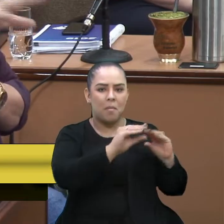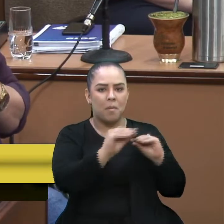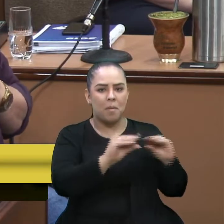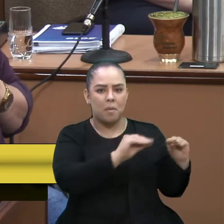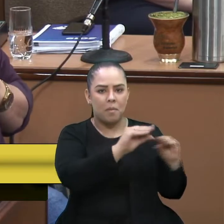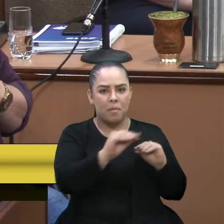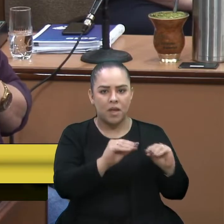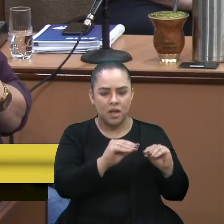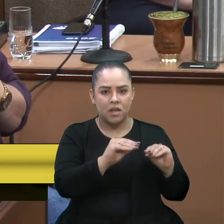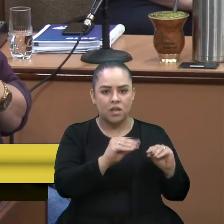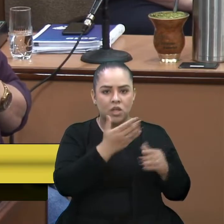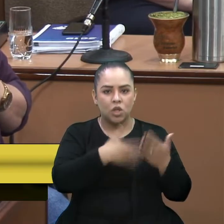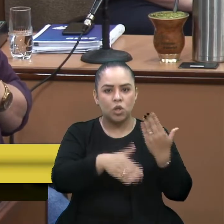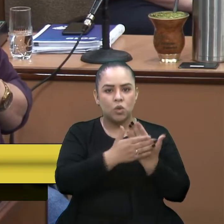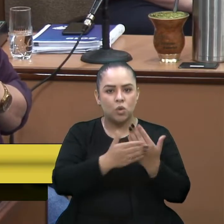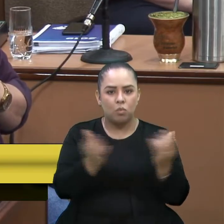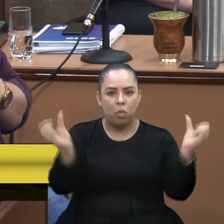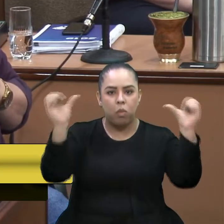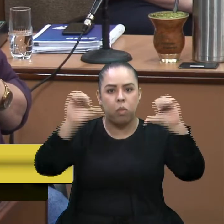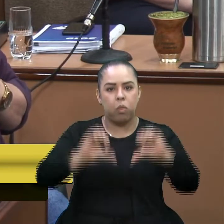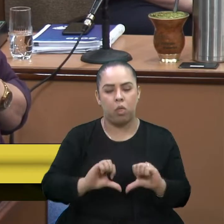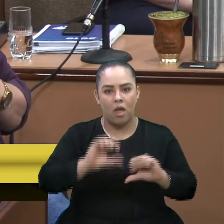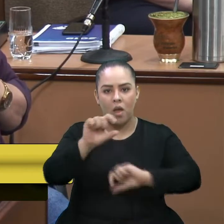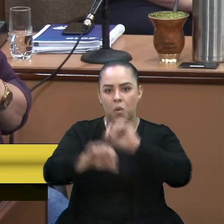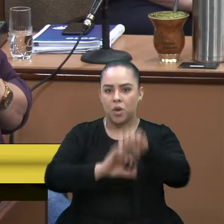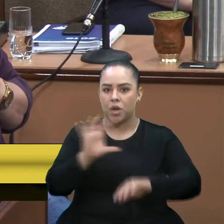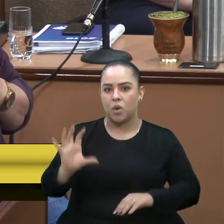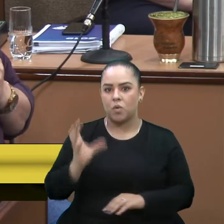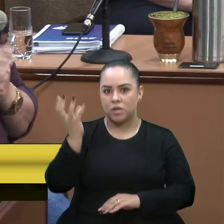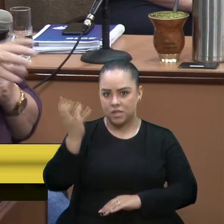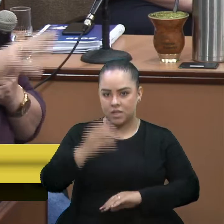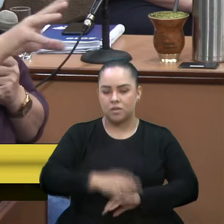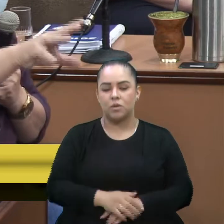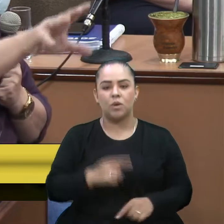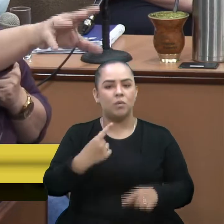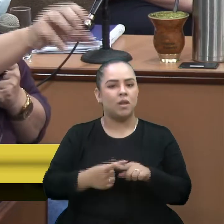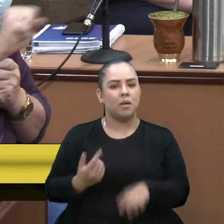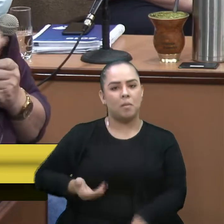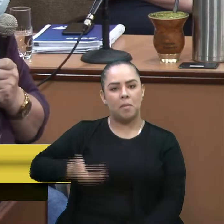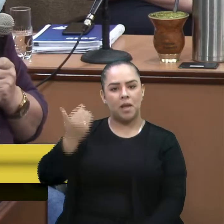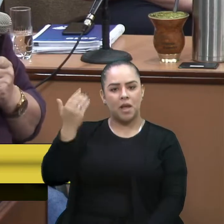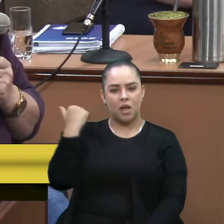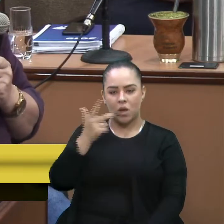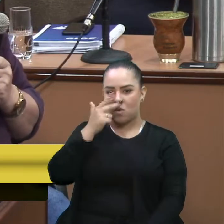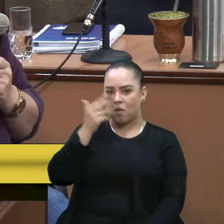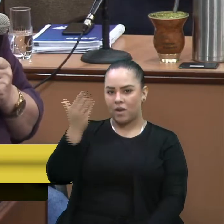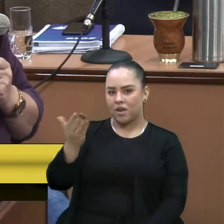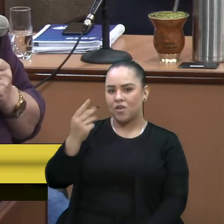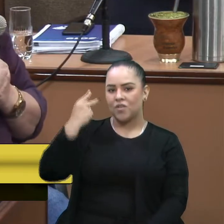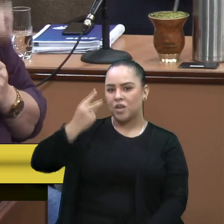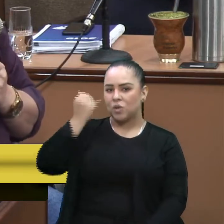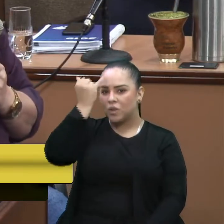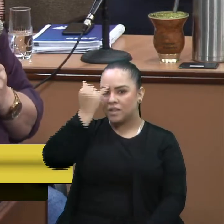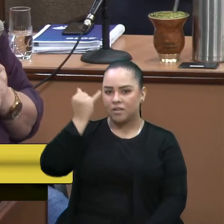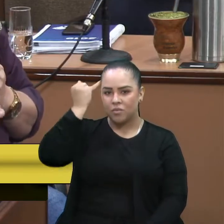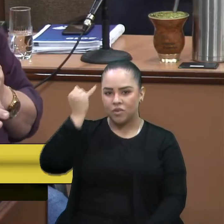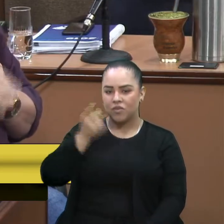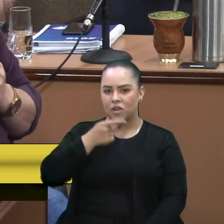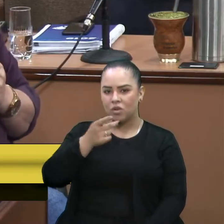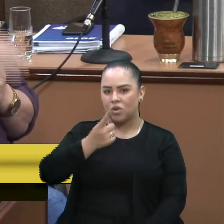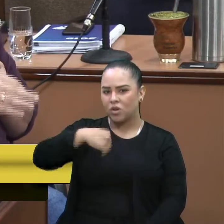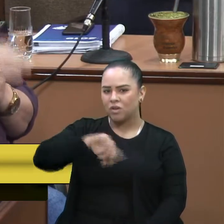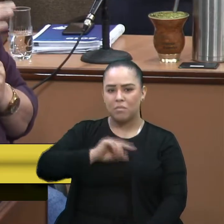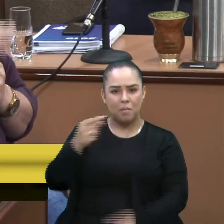enterrando todo mundo. É isso que está acontecendo. Porque no passado, como o vereador D'Ambrosio falou, nós discutimos várias